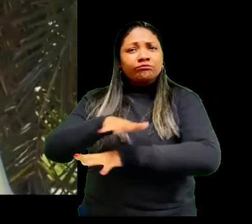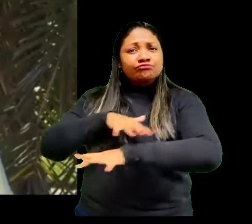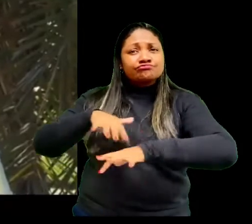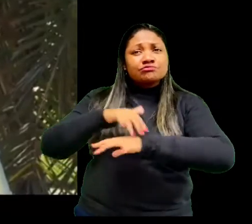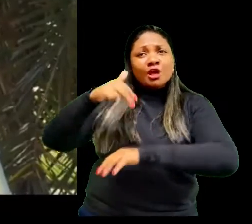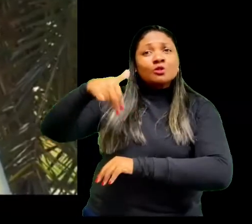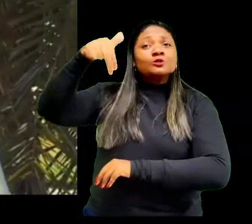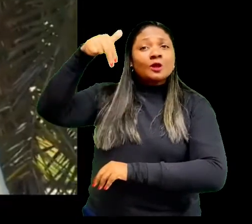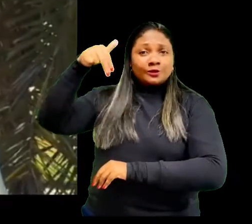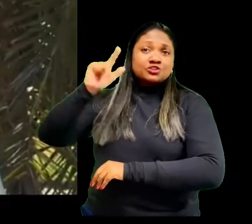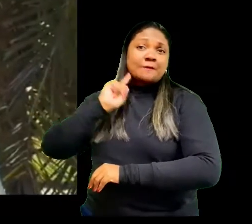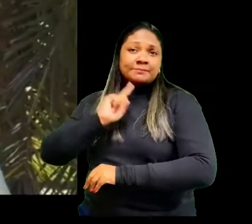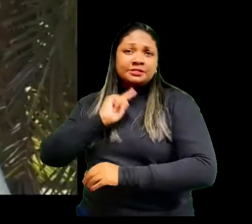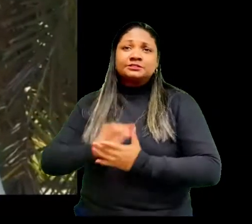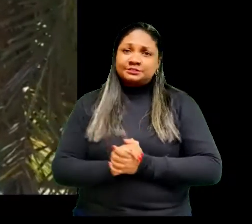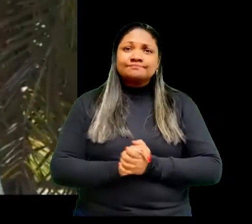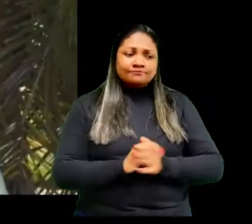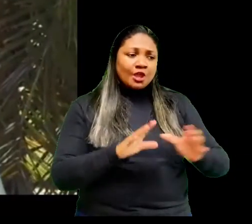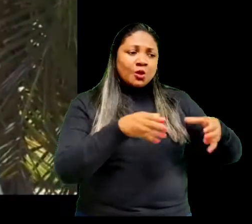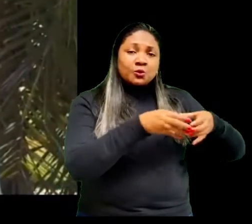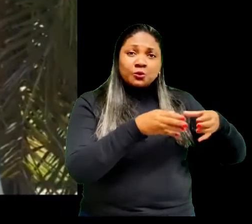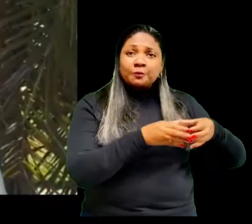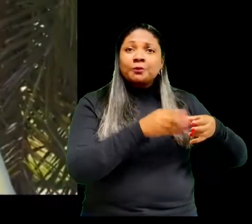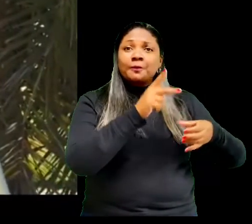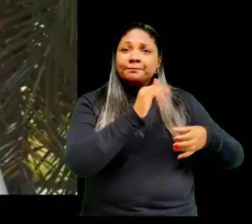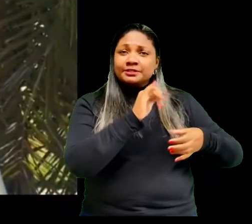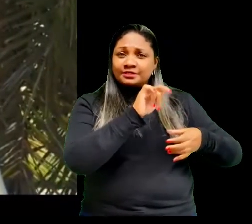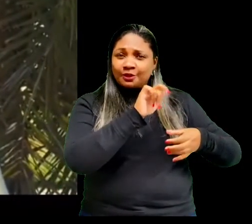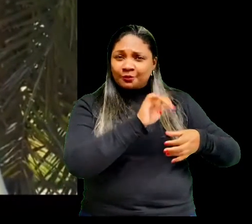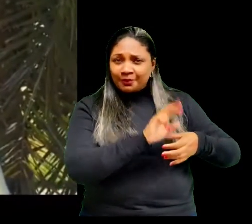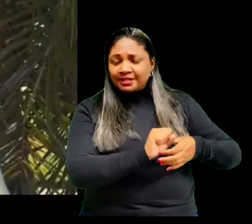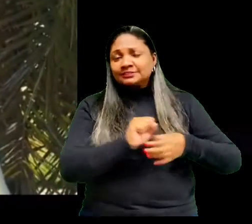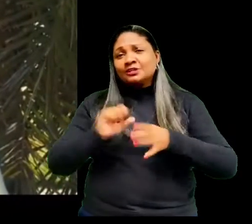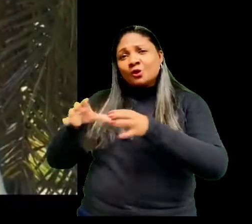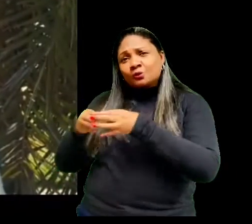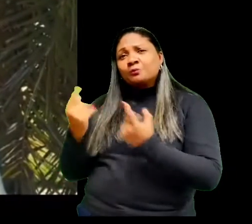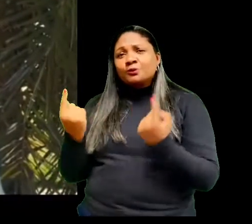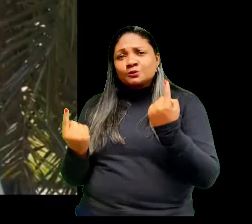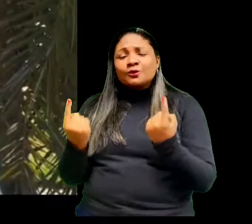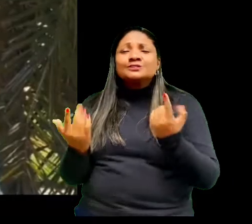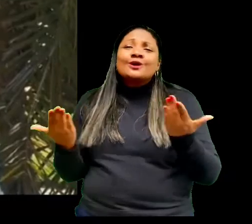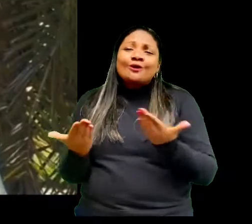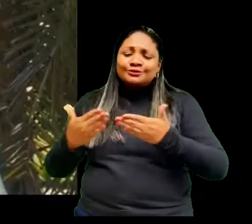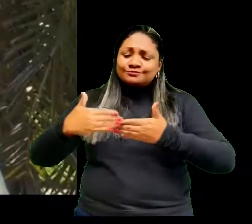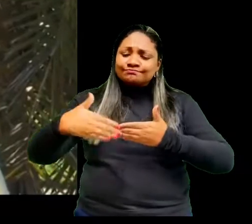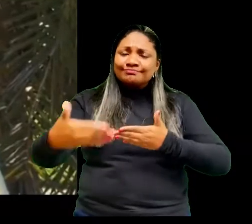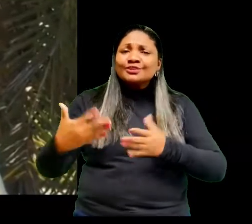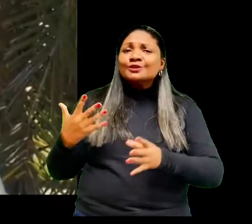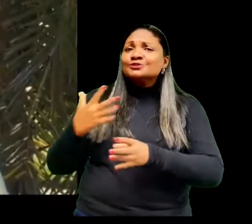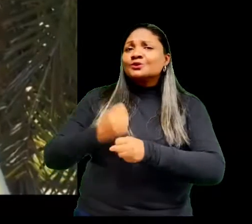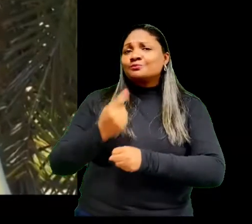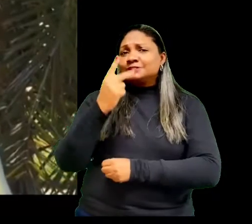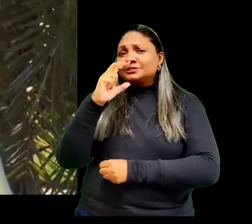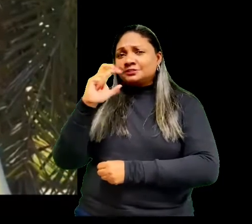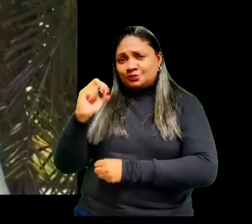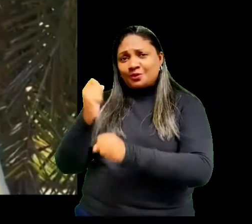do estado de Minas Gerais. Os tupinambás, por exemplo. Parte tupinambás, parte amorés, ou seja, hoje o que nós temos como processo nos últimos 150